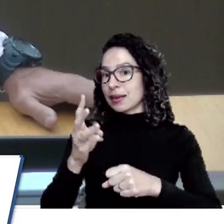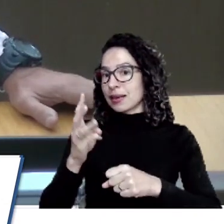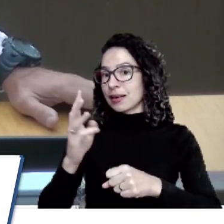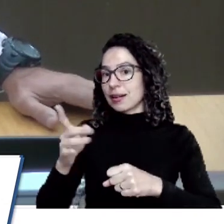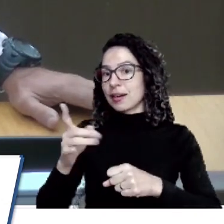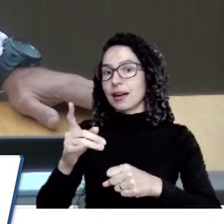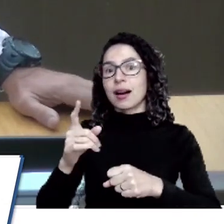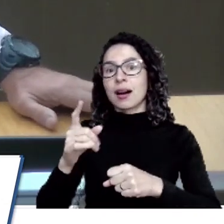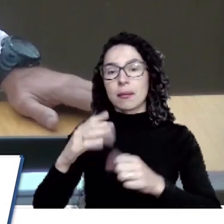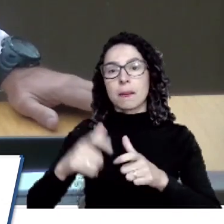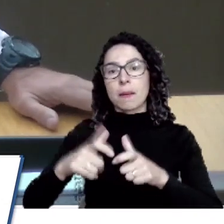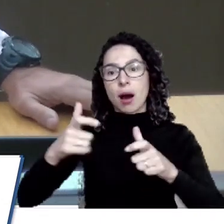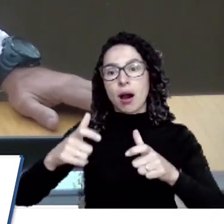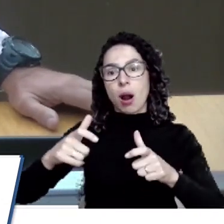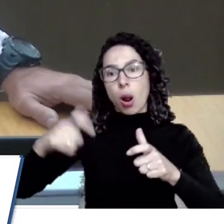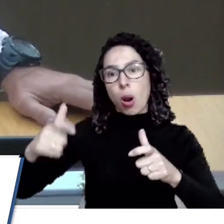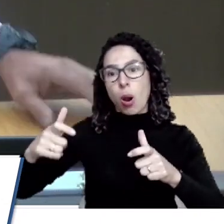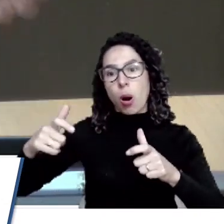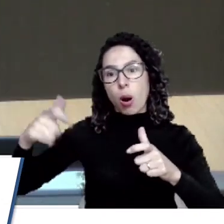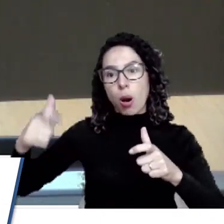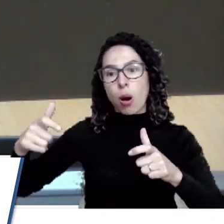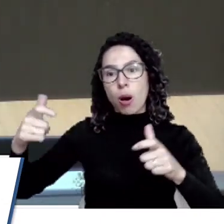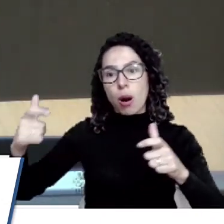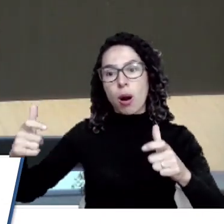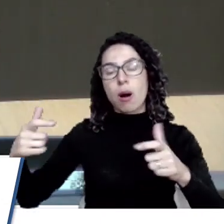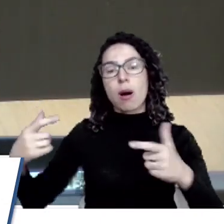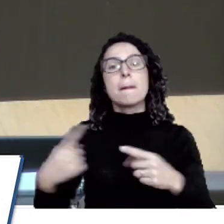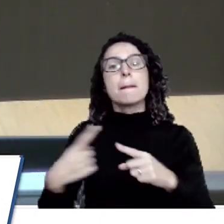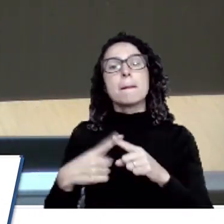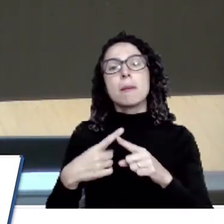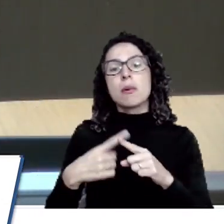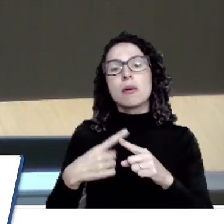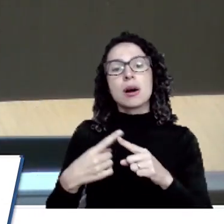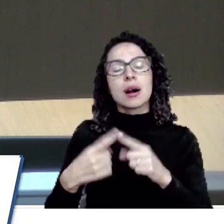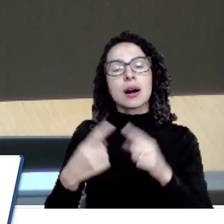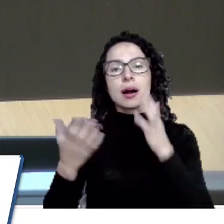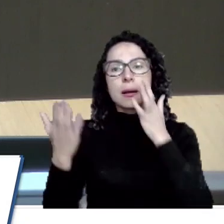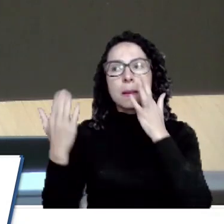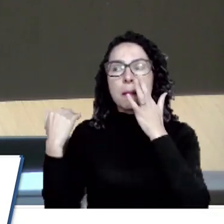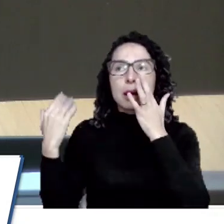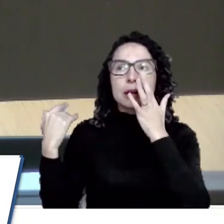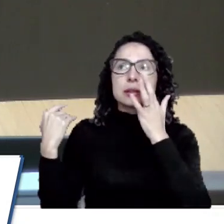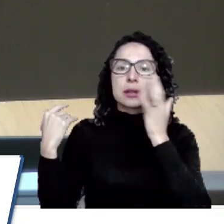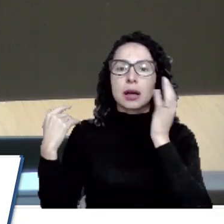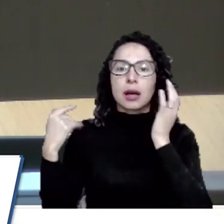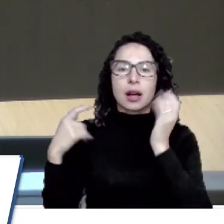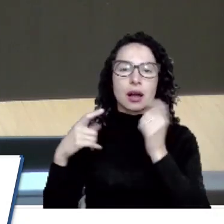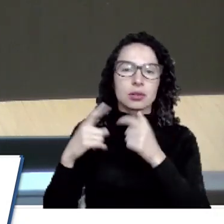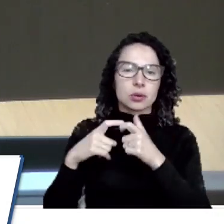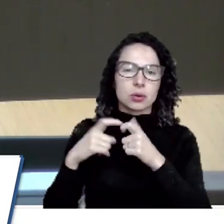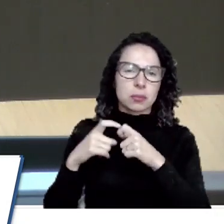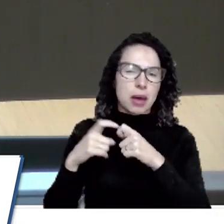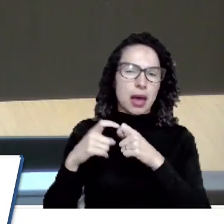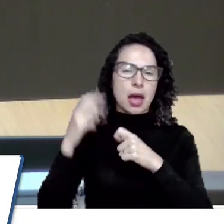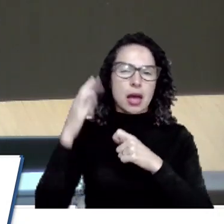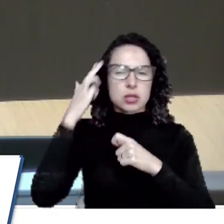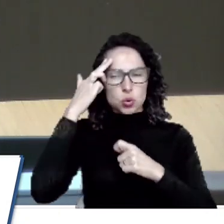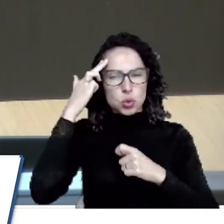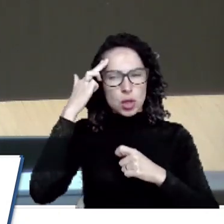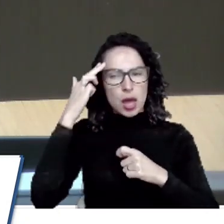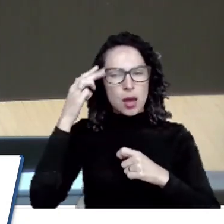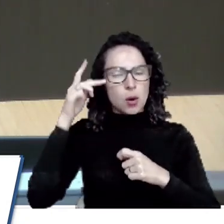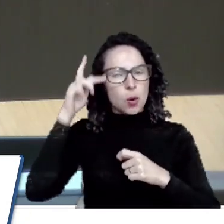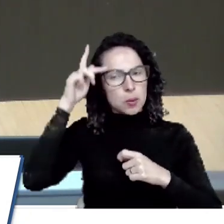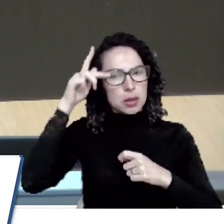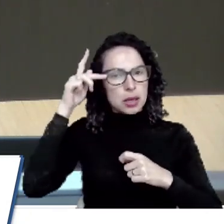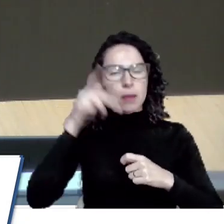aumentar. mais. Cada vez mais. Porque não se via, os médicos, os neurologistas, os psiquiatras ainda não